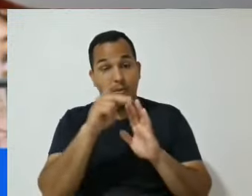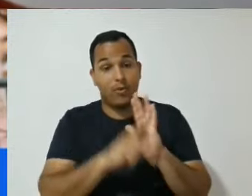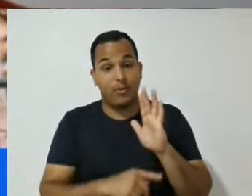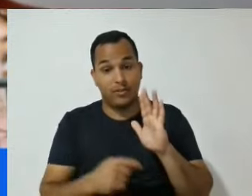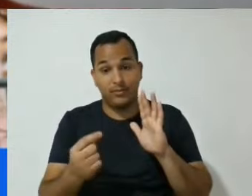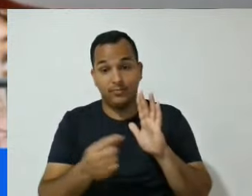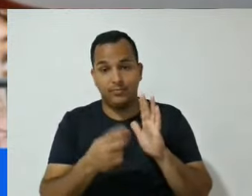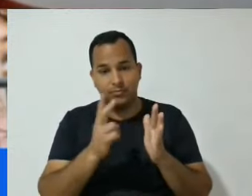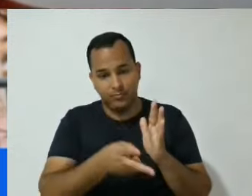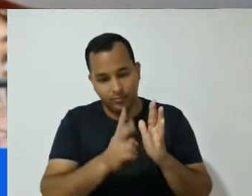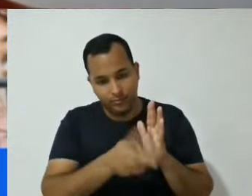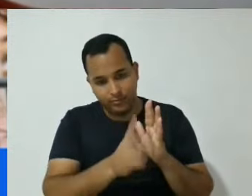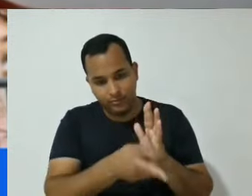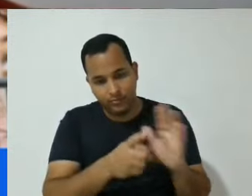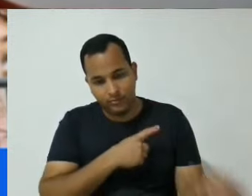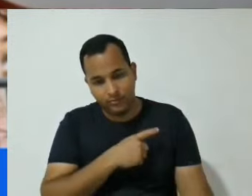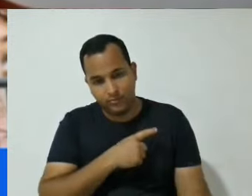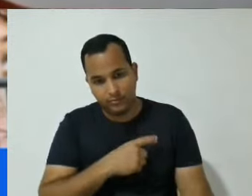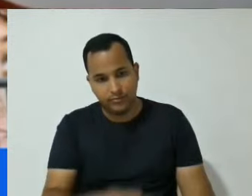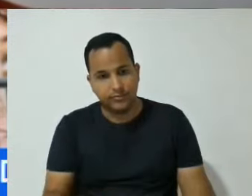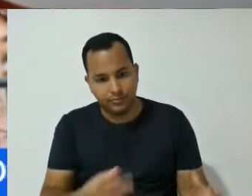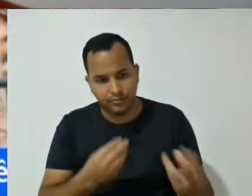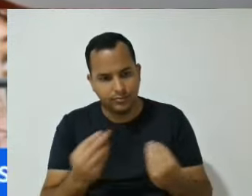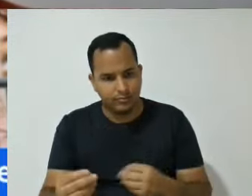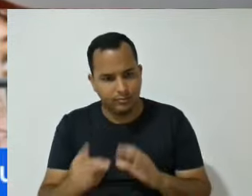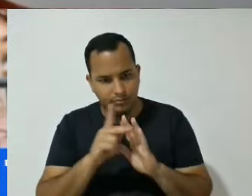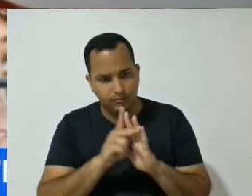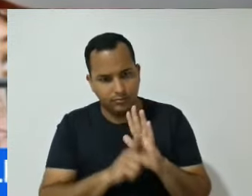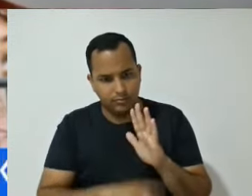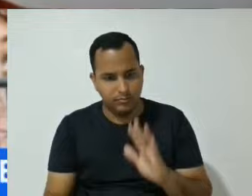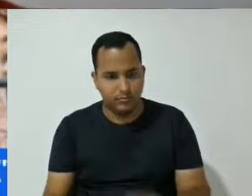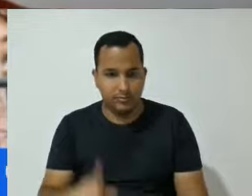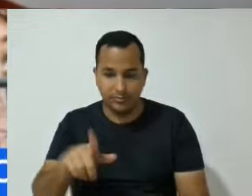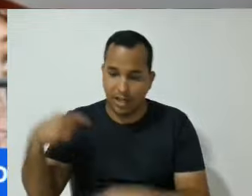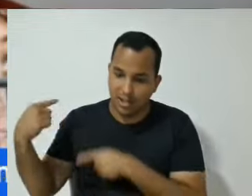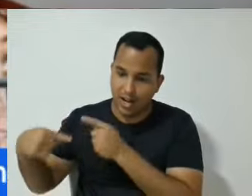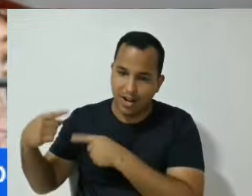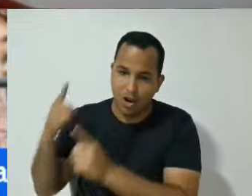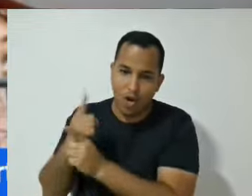né? Tem muitos é um projetos hoje encontro voltados para a geracional, terceira né, idade. Grace?